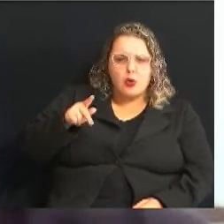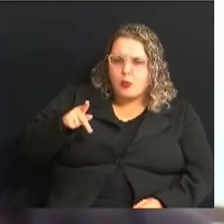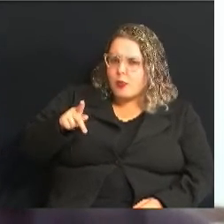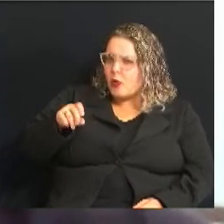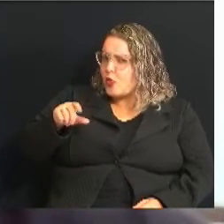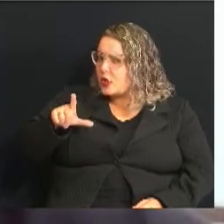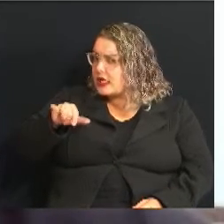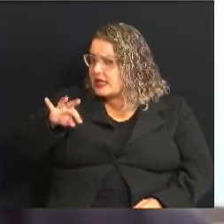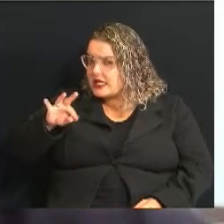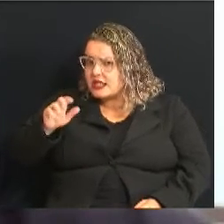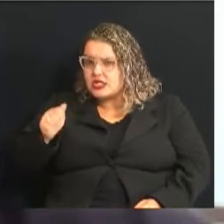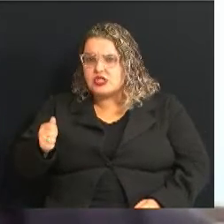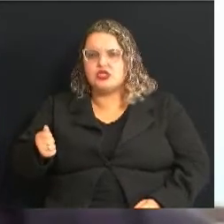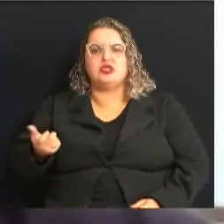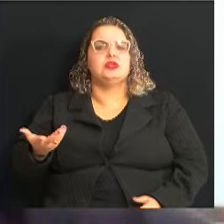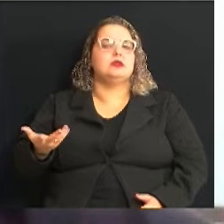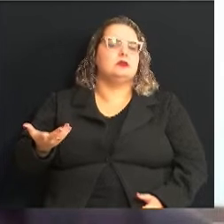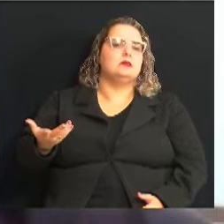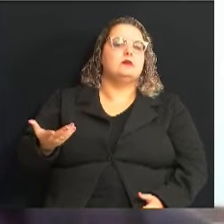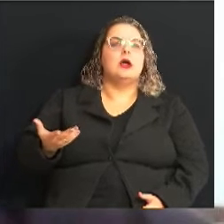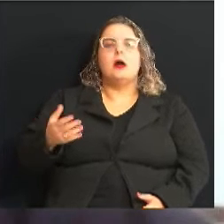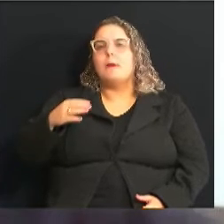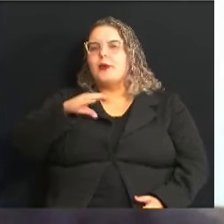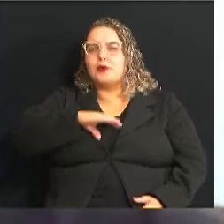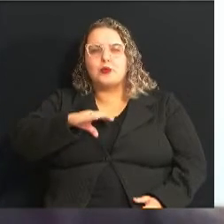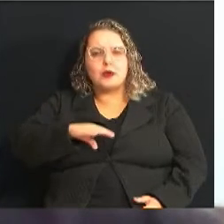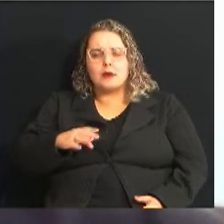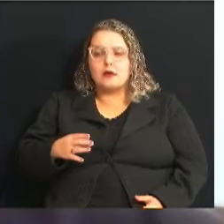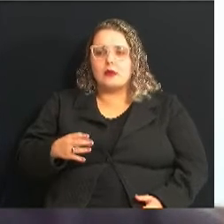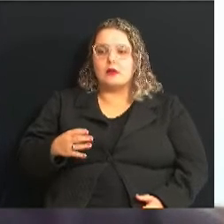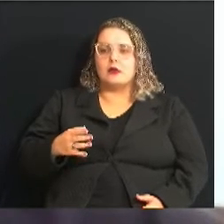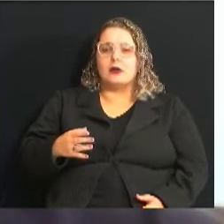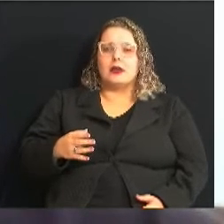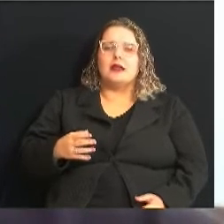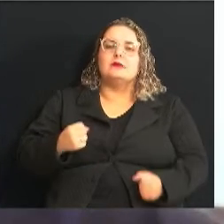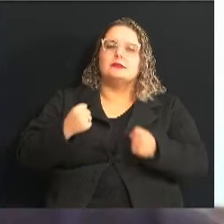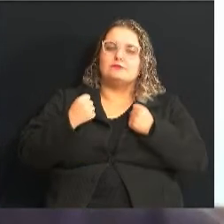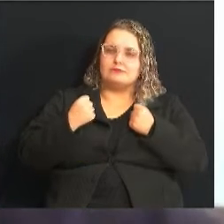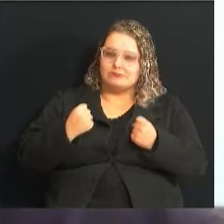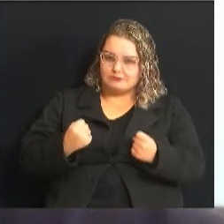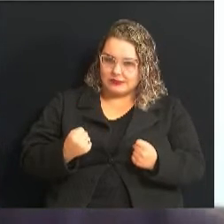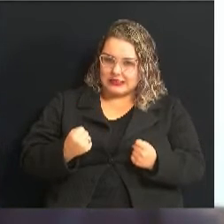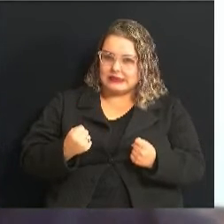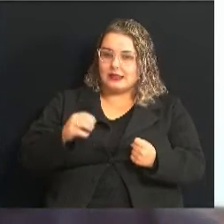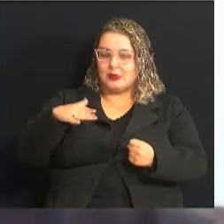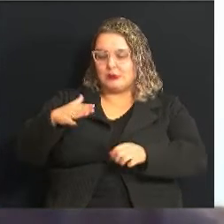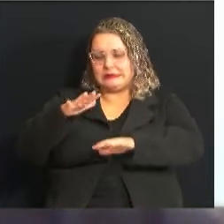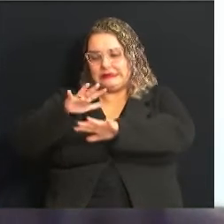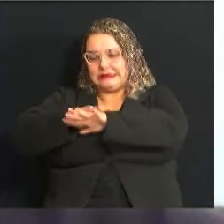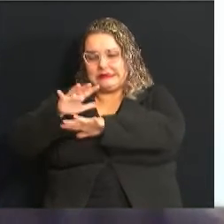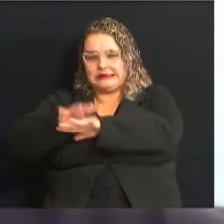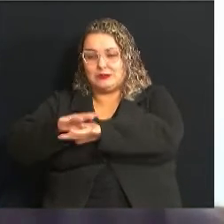vai sentir um pouquinho mais o peso, por exemplo, quando ele vai estudar cálculo, né, ou quando ele vai trabalhar com equações. Então, quando ele